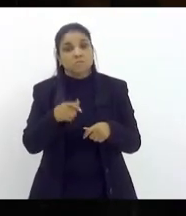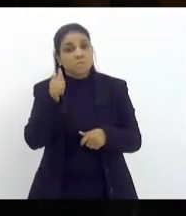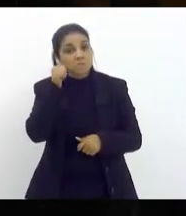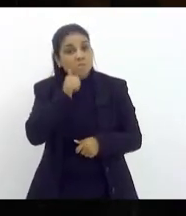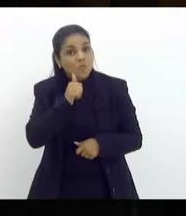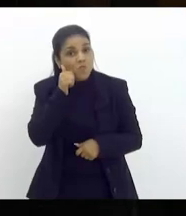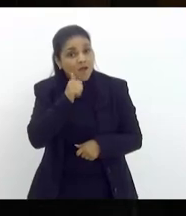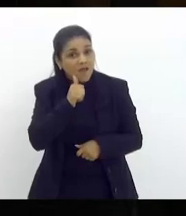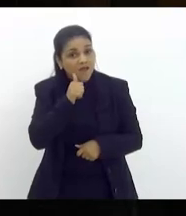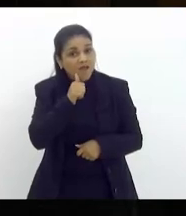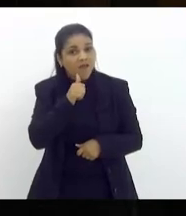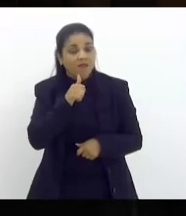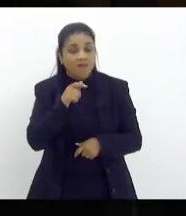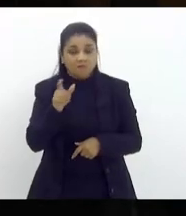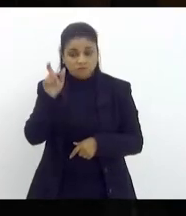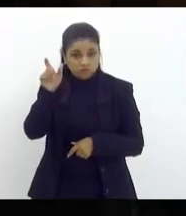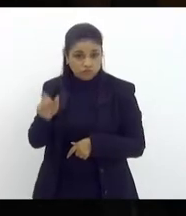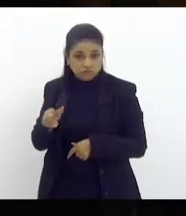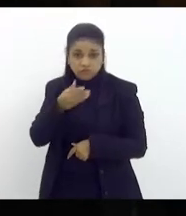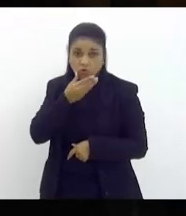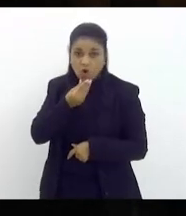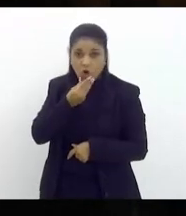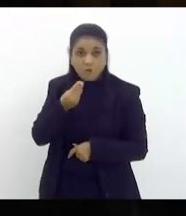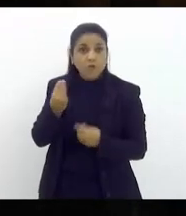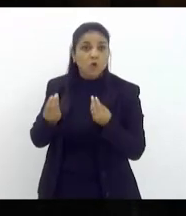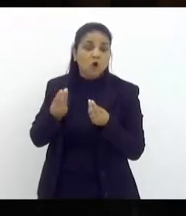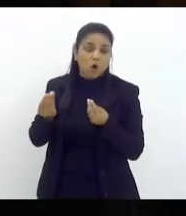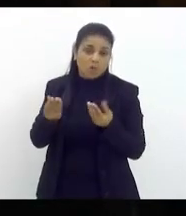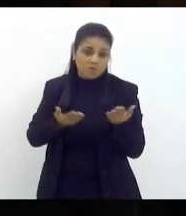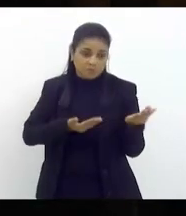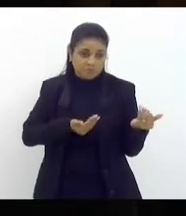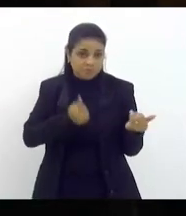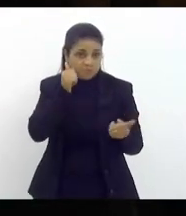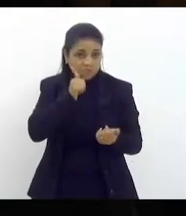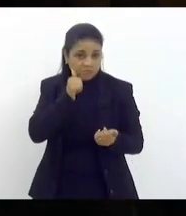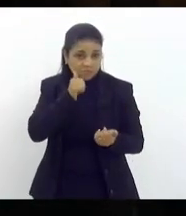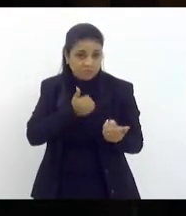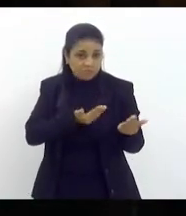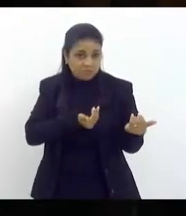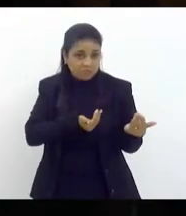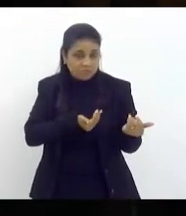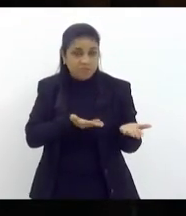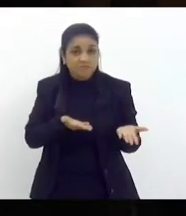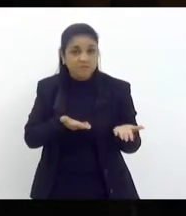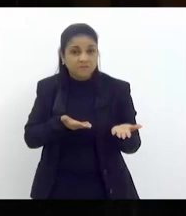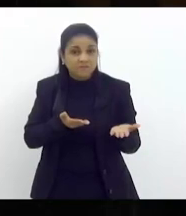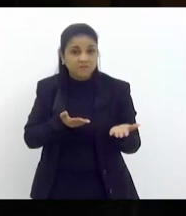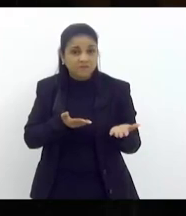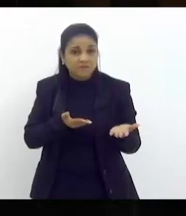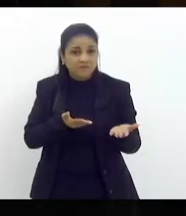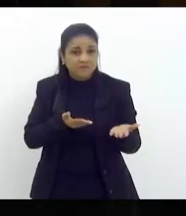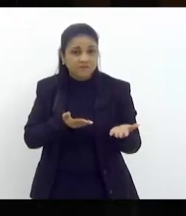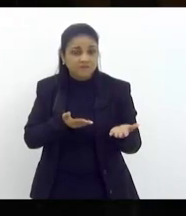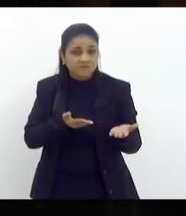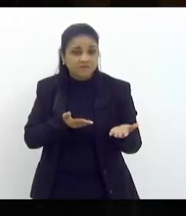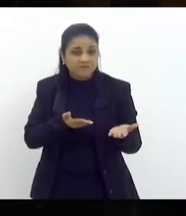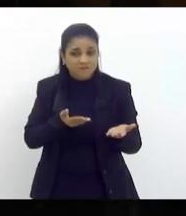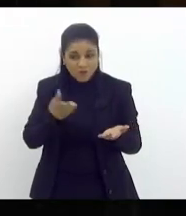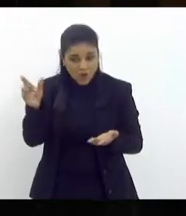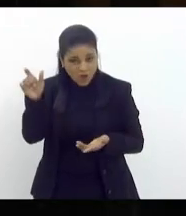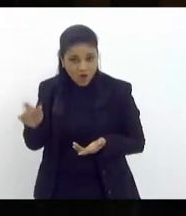diante de a gente masculino essas mulheres essas meninas essas adolescentes são colocadas numa situação